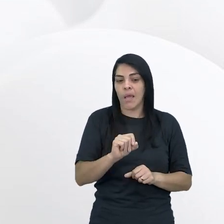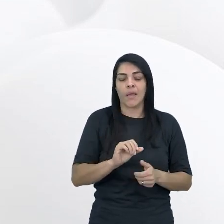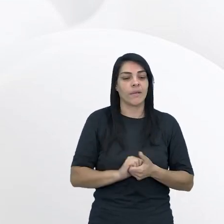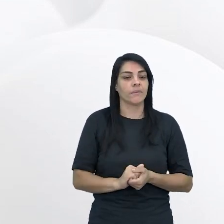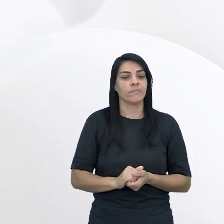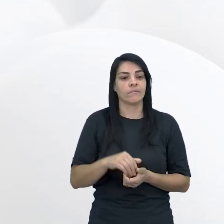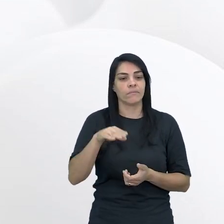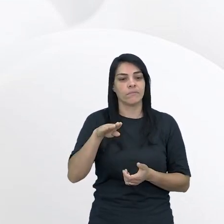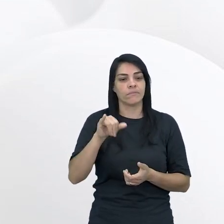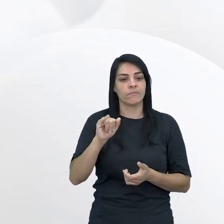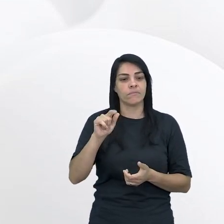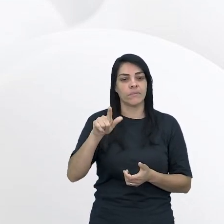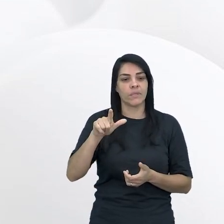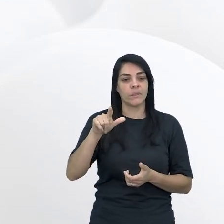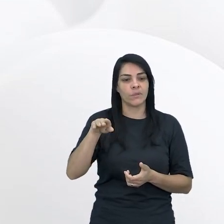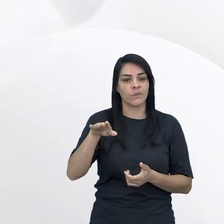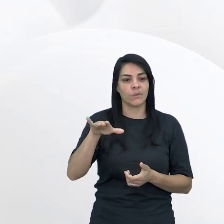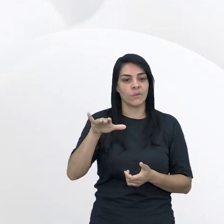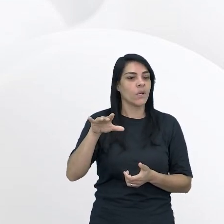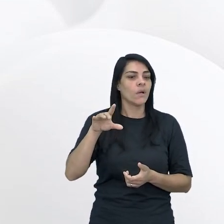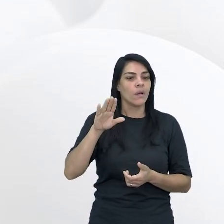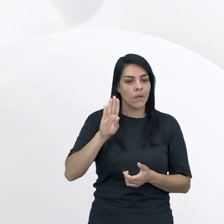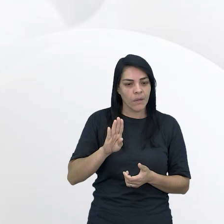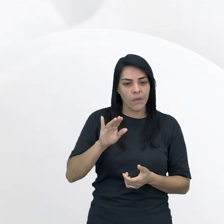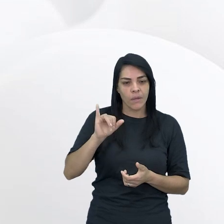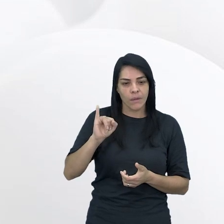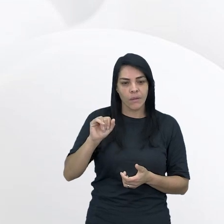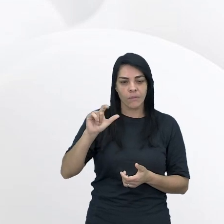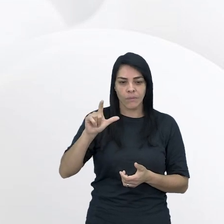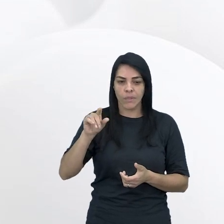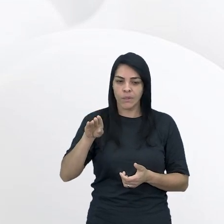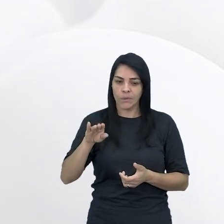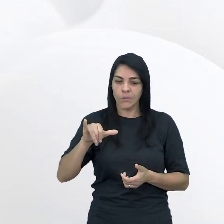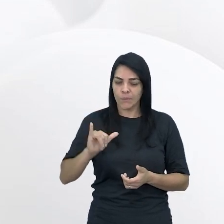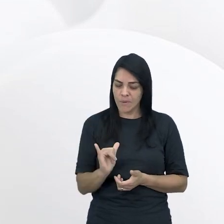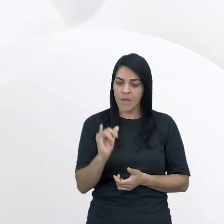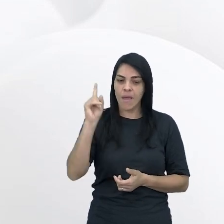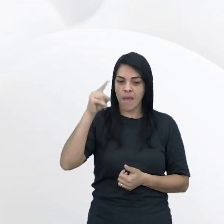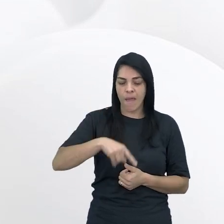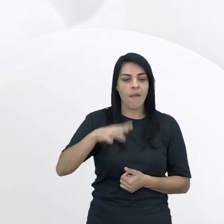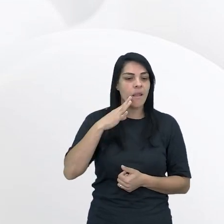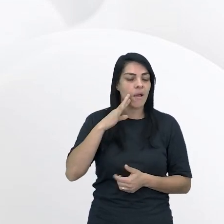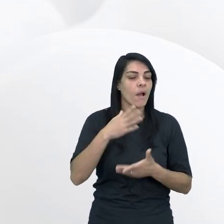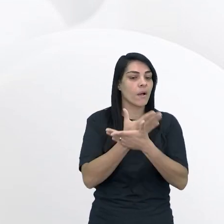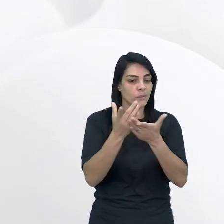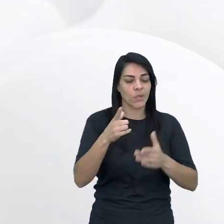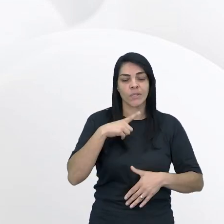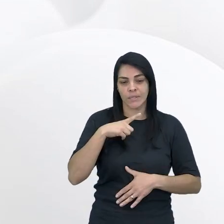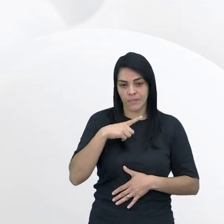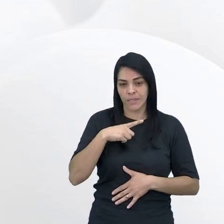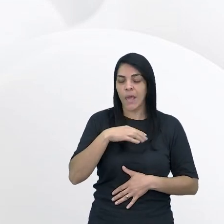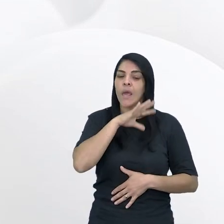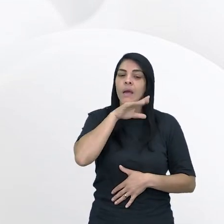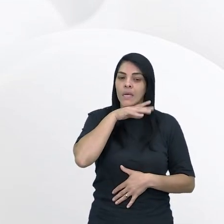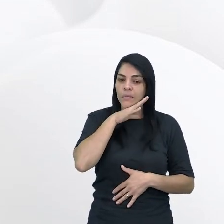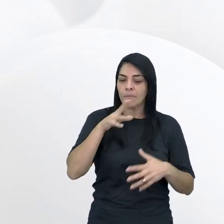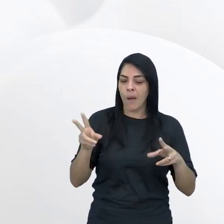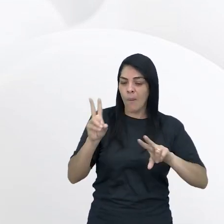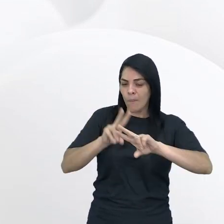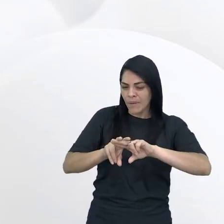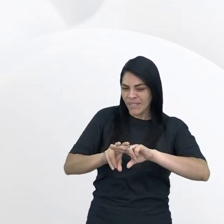do bilb, nossa, será bacana a gente ter animal em cativeiro? E